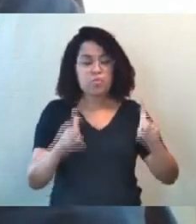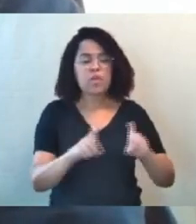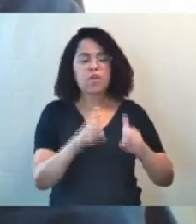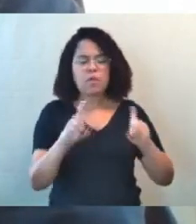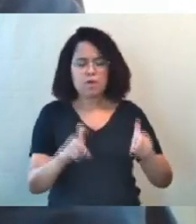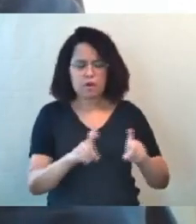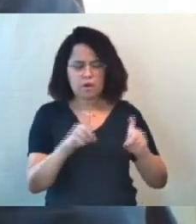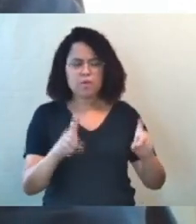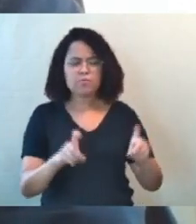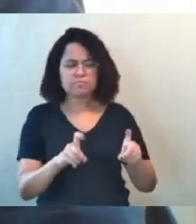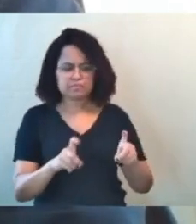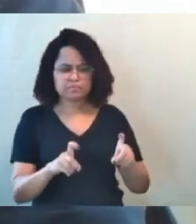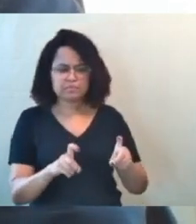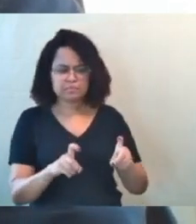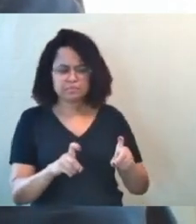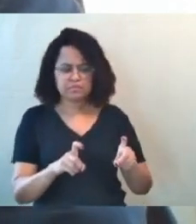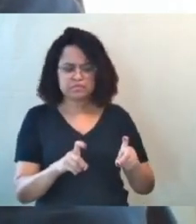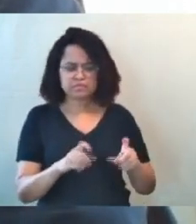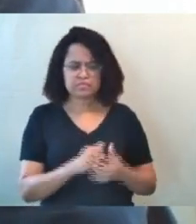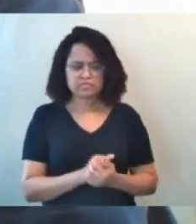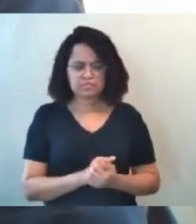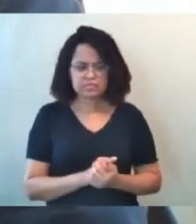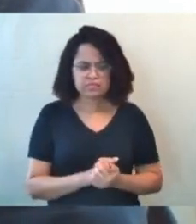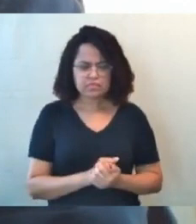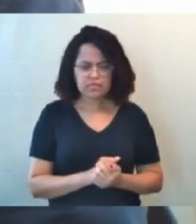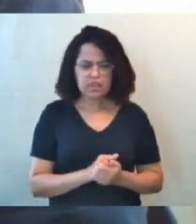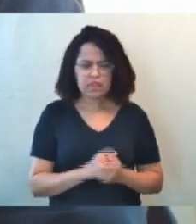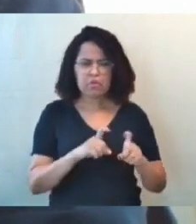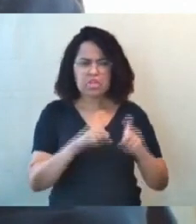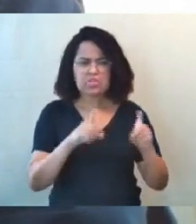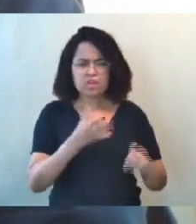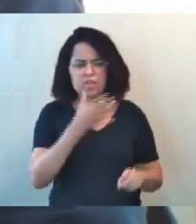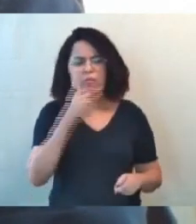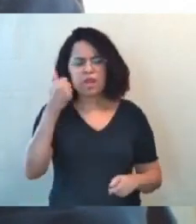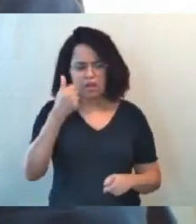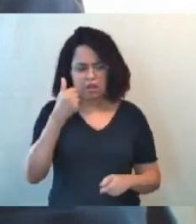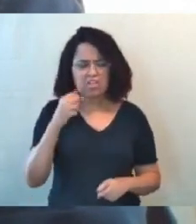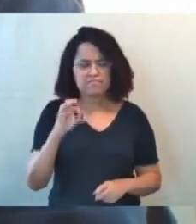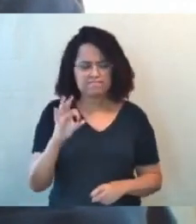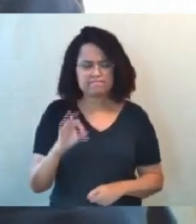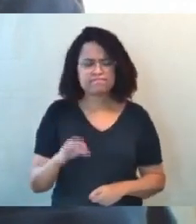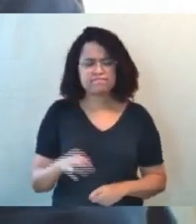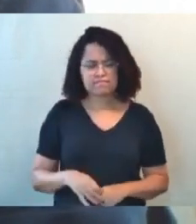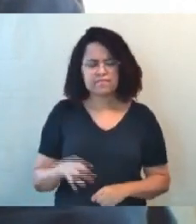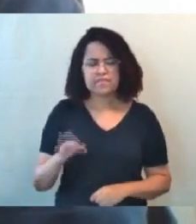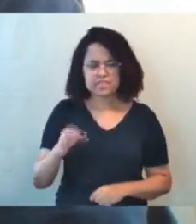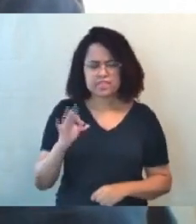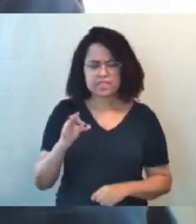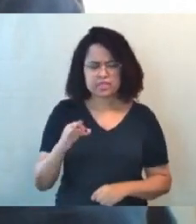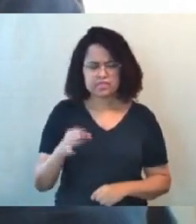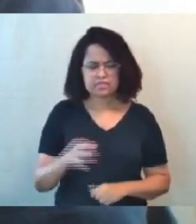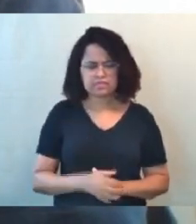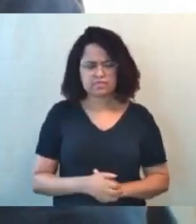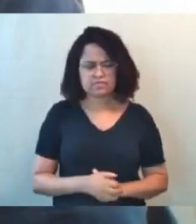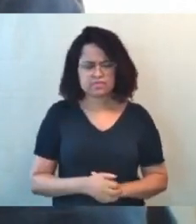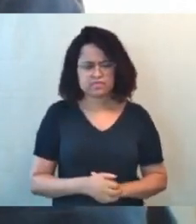conexão mostra para a gente que ela está melhor. Eu acho também. Pois é. Para não ter nenhum problema, eu não vou afirmar qual é a marca do computador dele e a marca